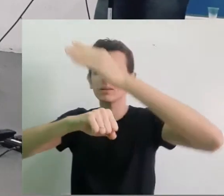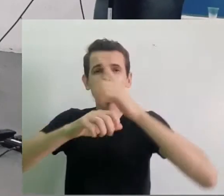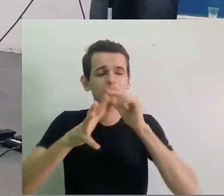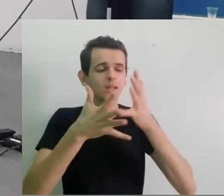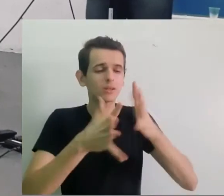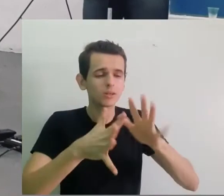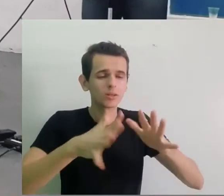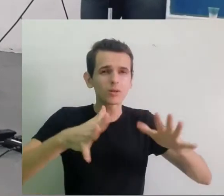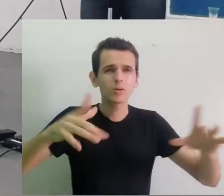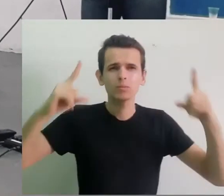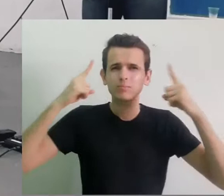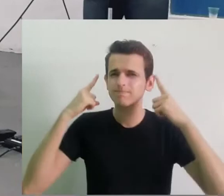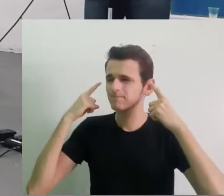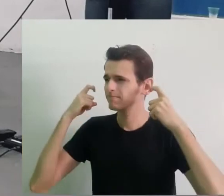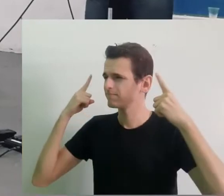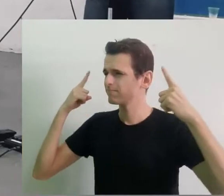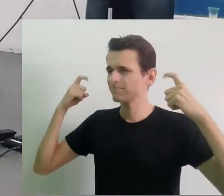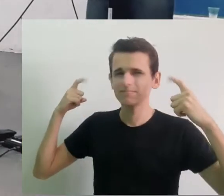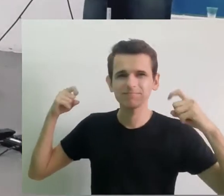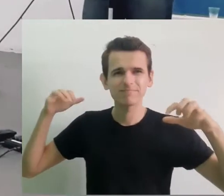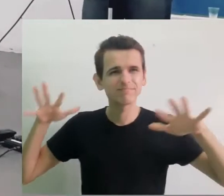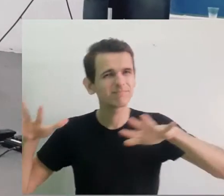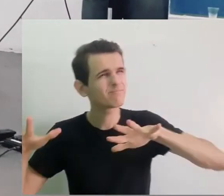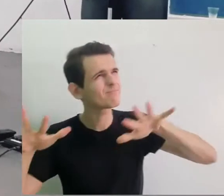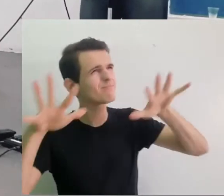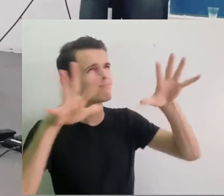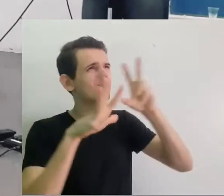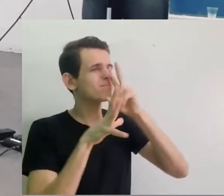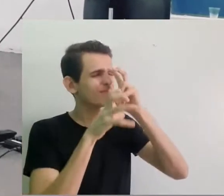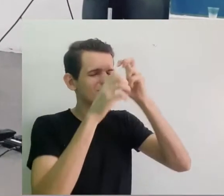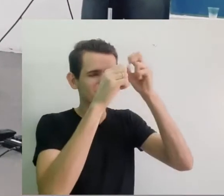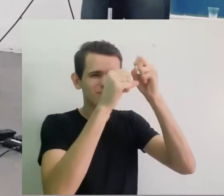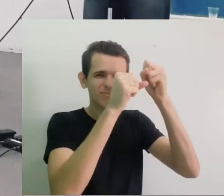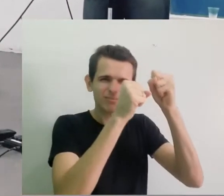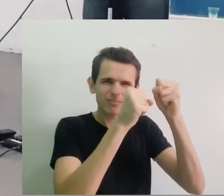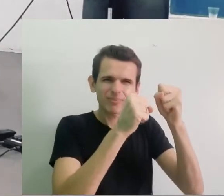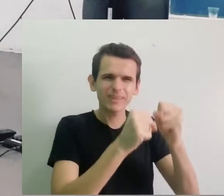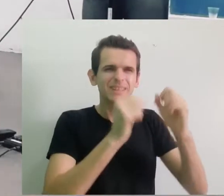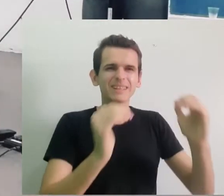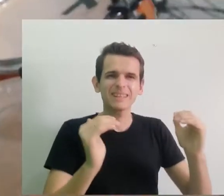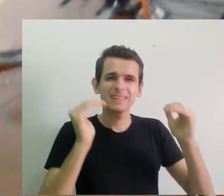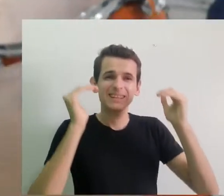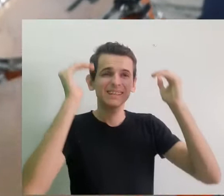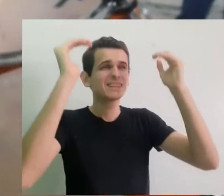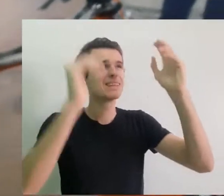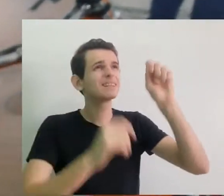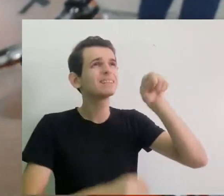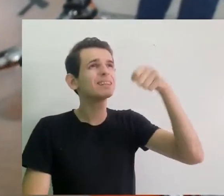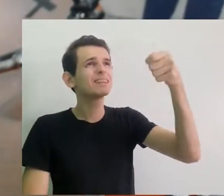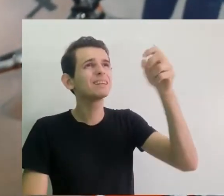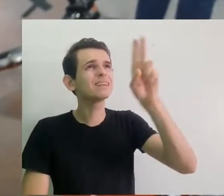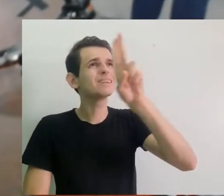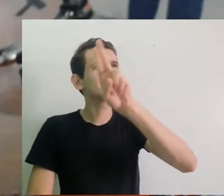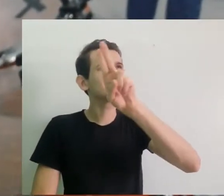e rujam os mares ao som de